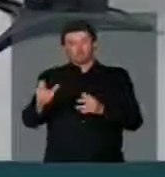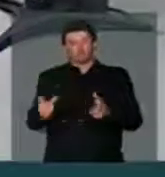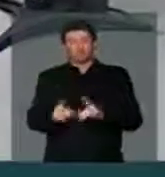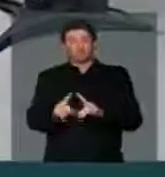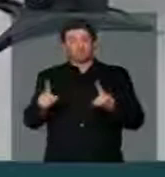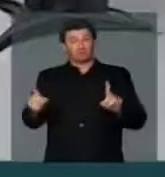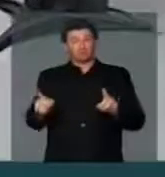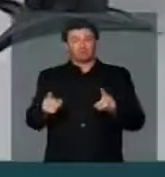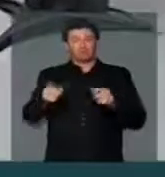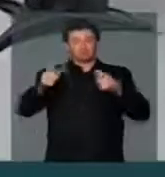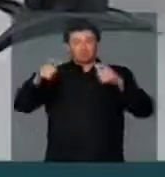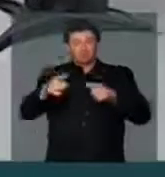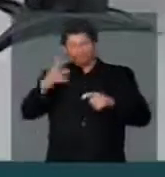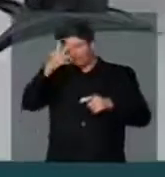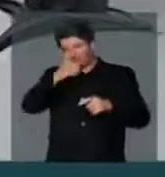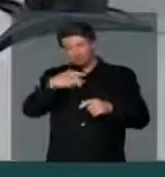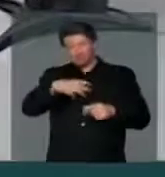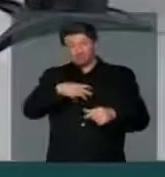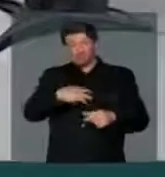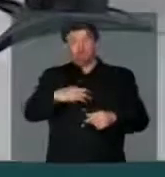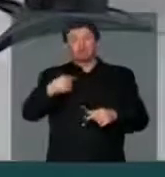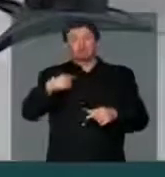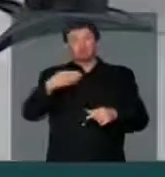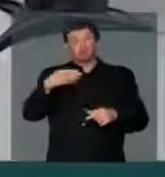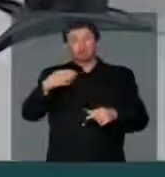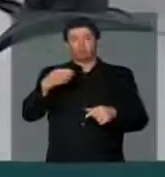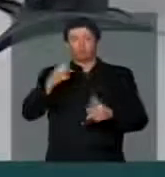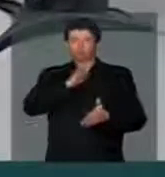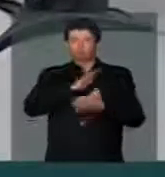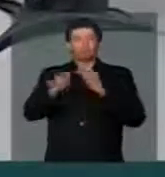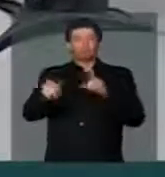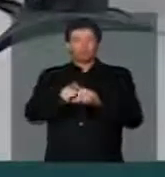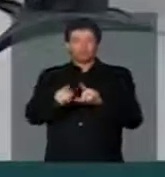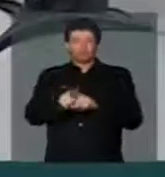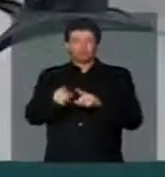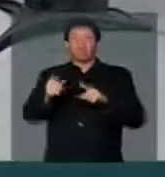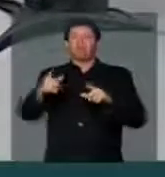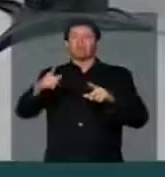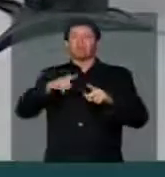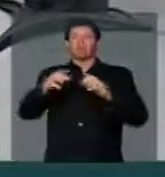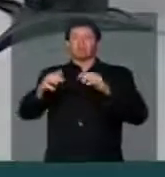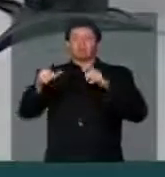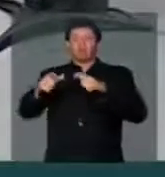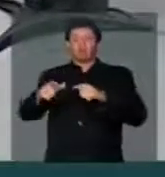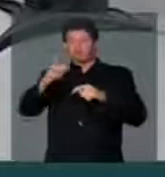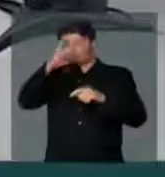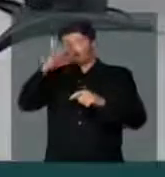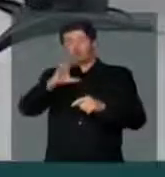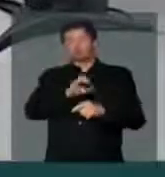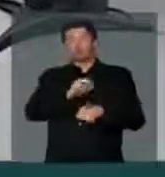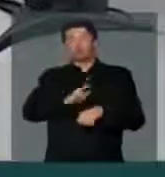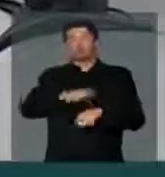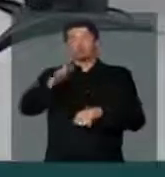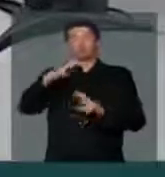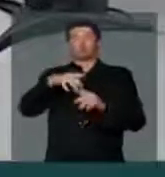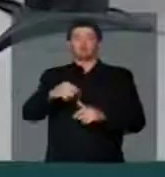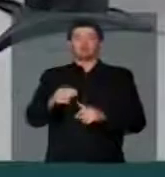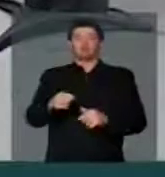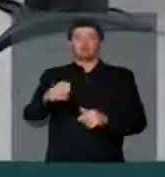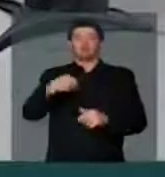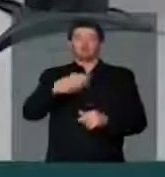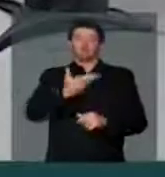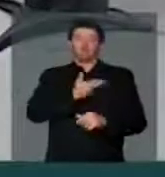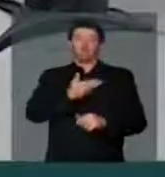esse refúgio baiano é para onde eu fujo, que lá residem uma das pessoas que eu mais amo nesse mundo, que é